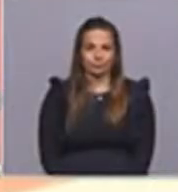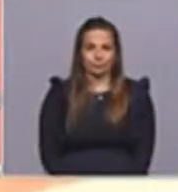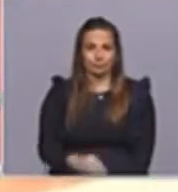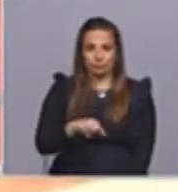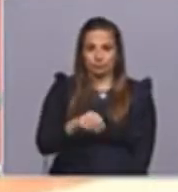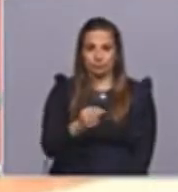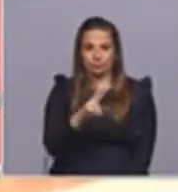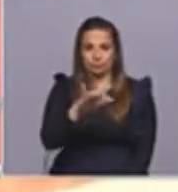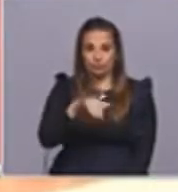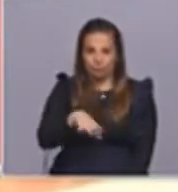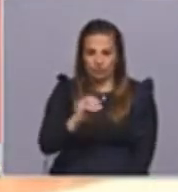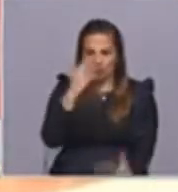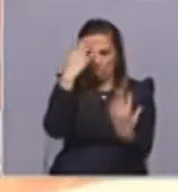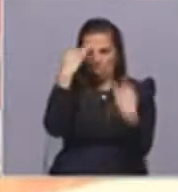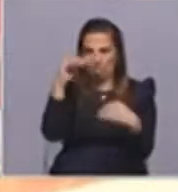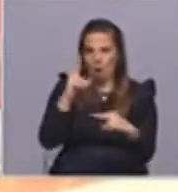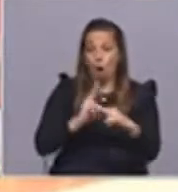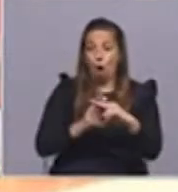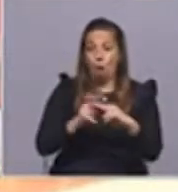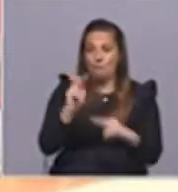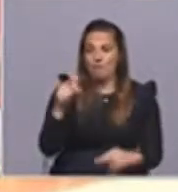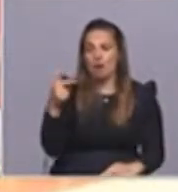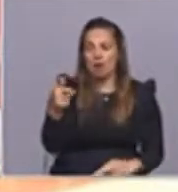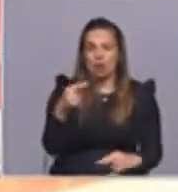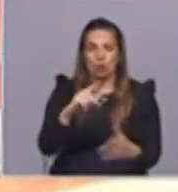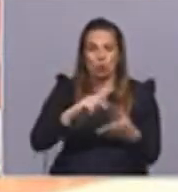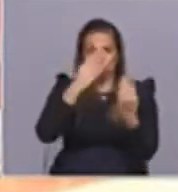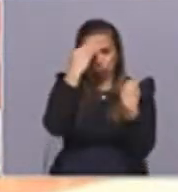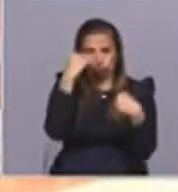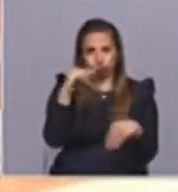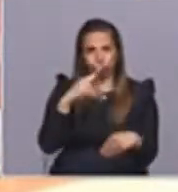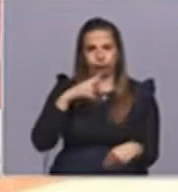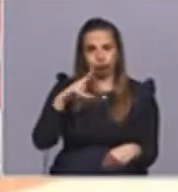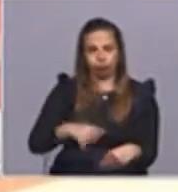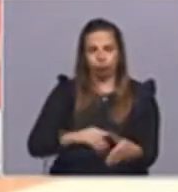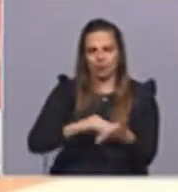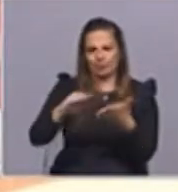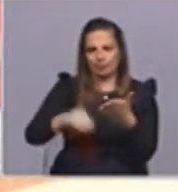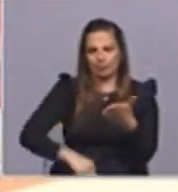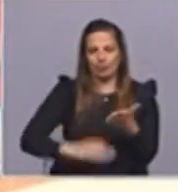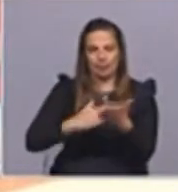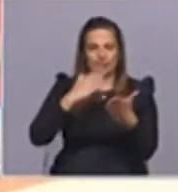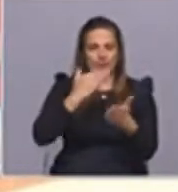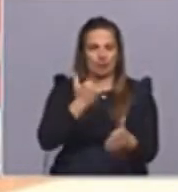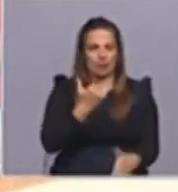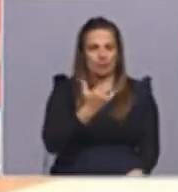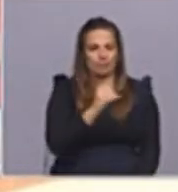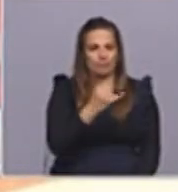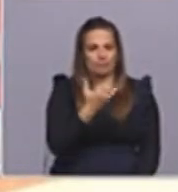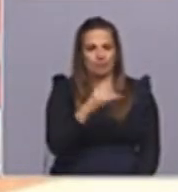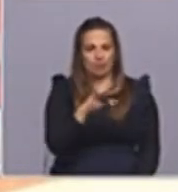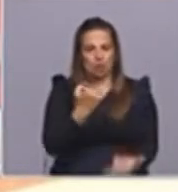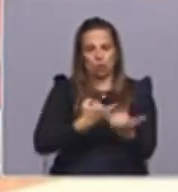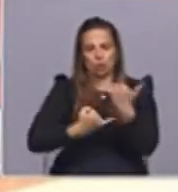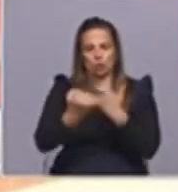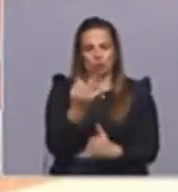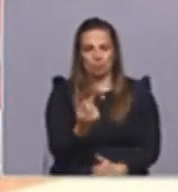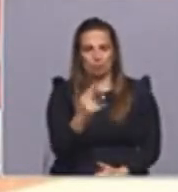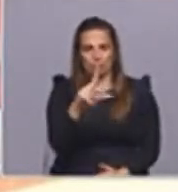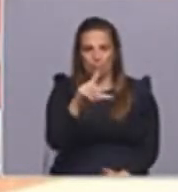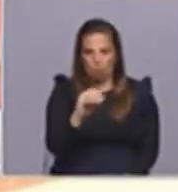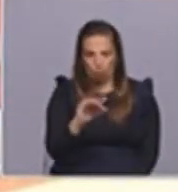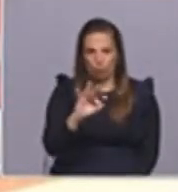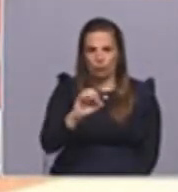Mourinho vai treinar a Roma já na próxima temporada. O técnico português assinou até 2024 e vai suceder a Paulo Fonseca, que já tinha saída